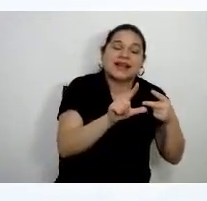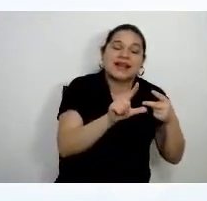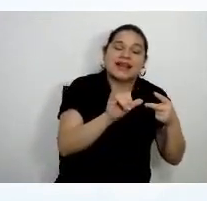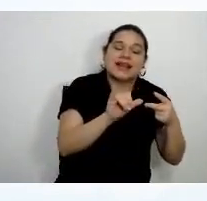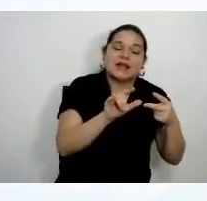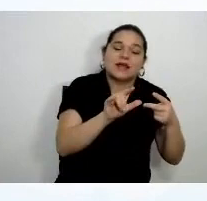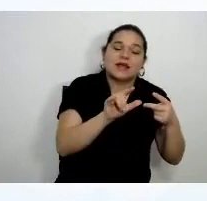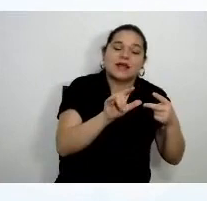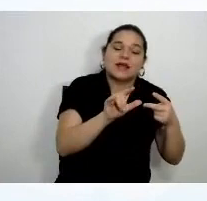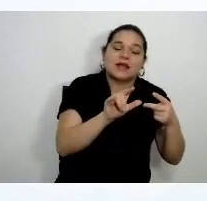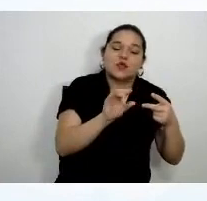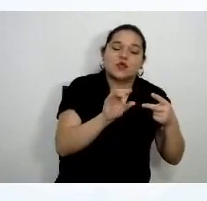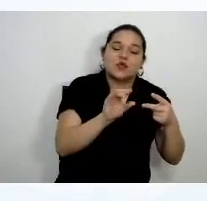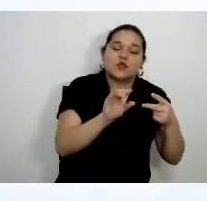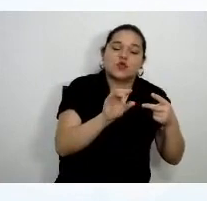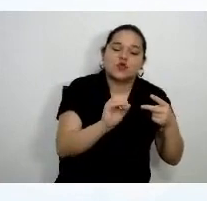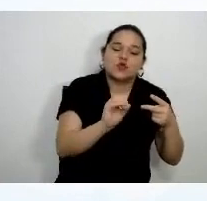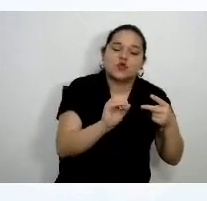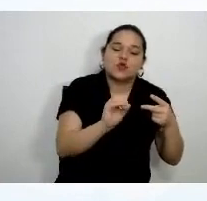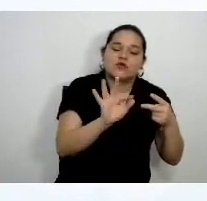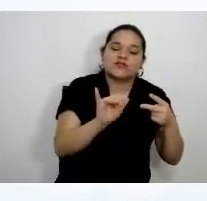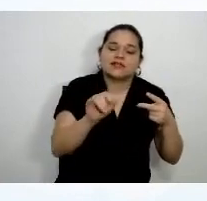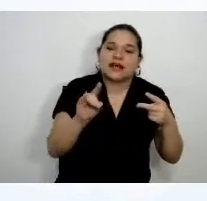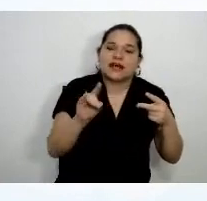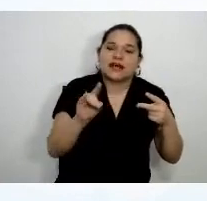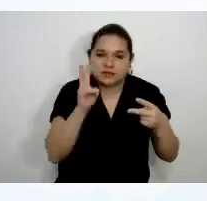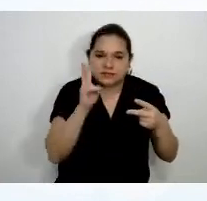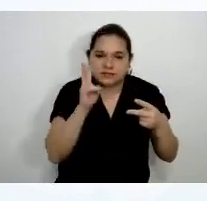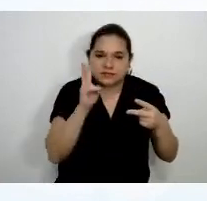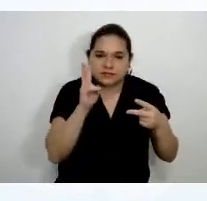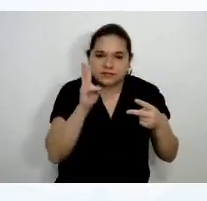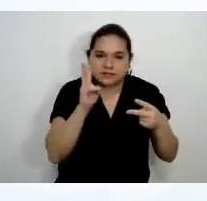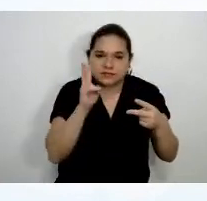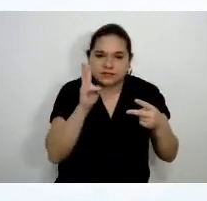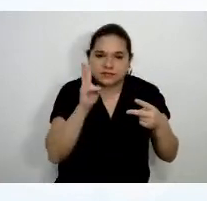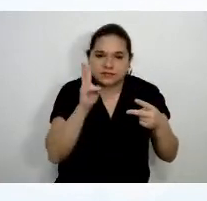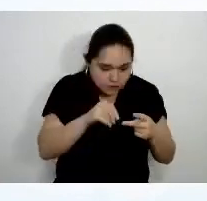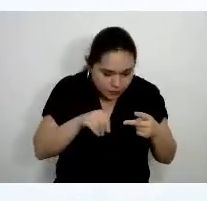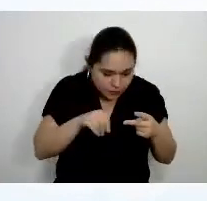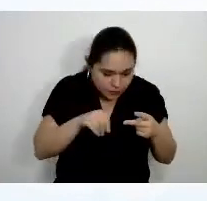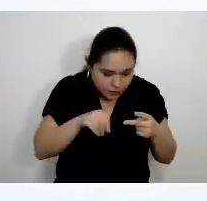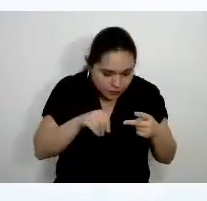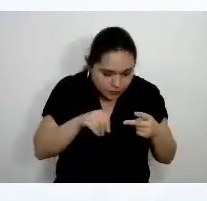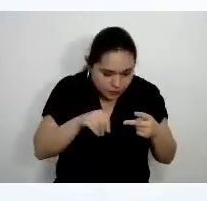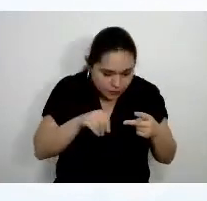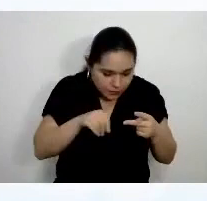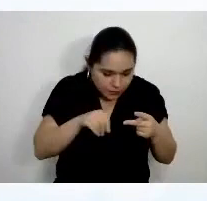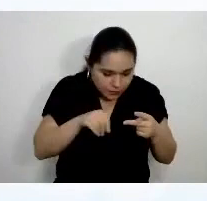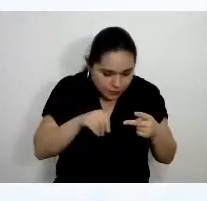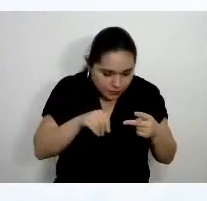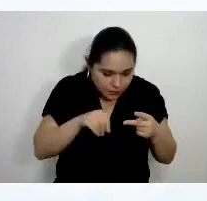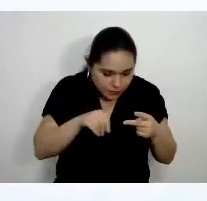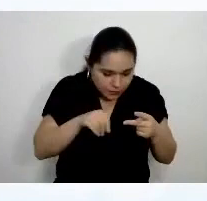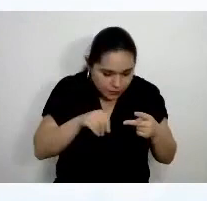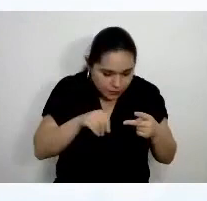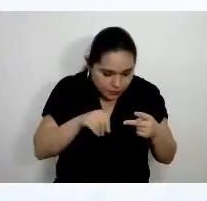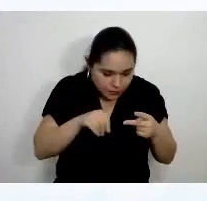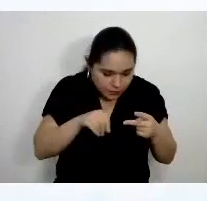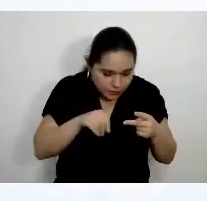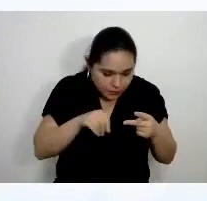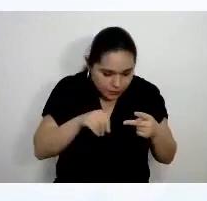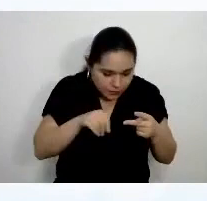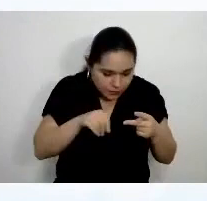ver dentro do vidrinho vai ter um pozinho ali. Aí você vai ter que jogar um soro fisiológico ali para diluir, para daí